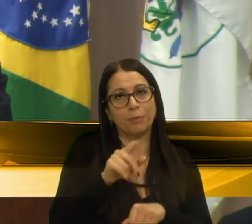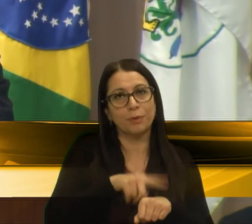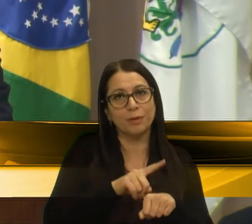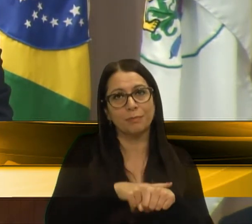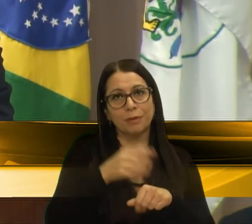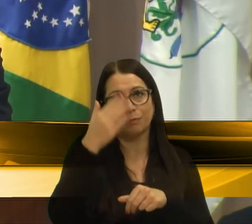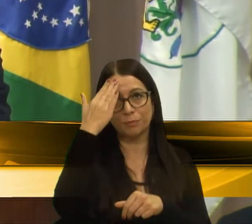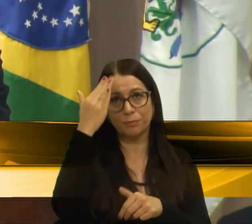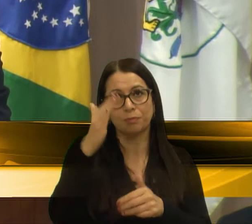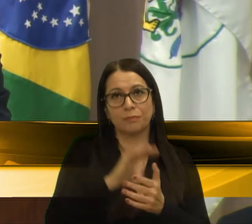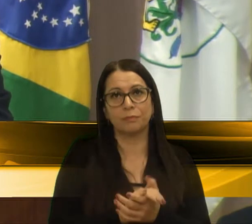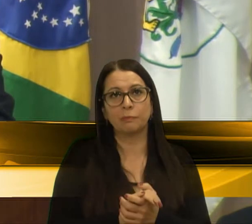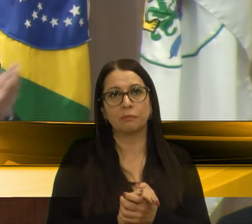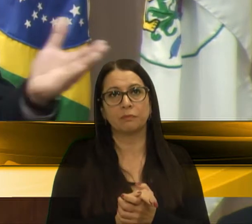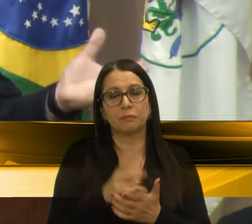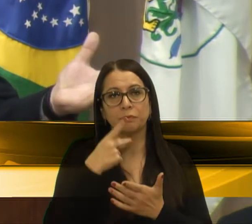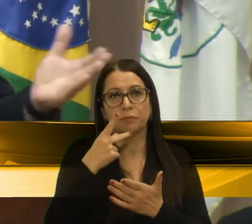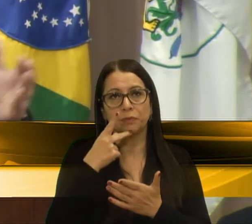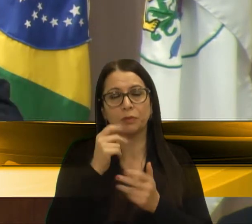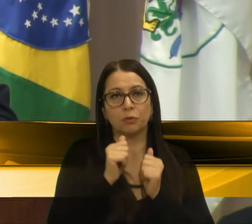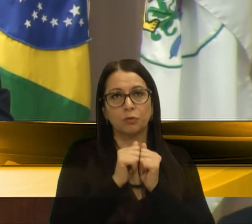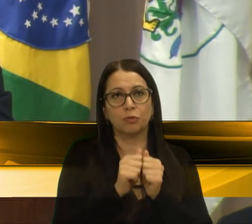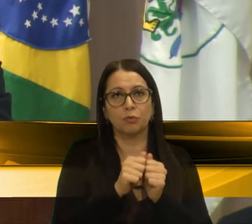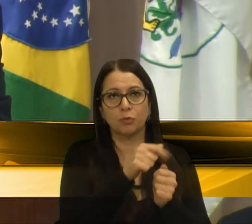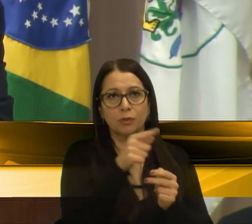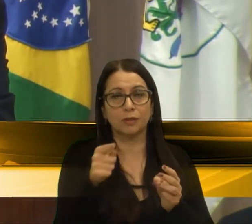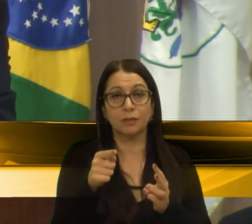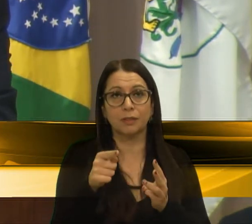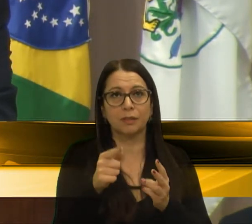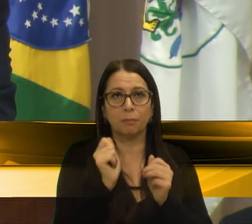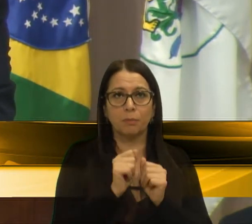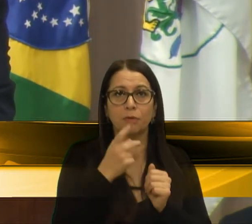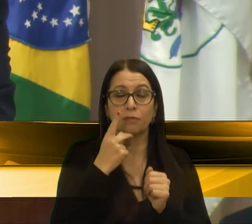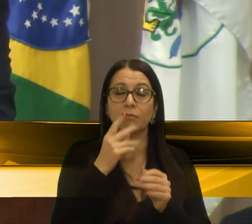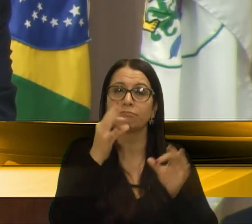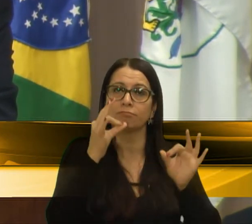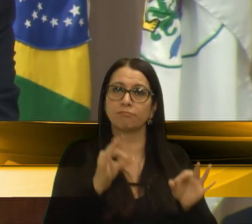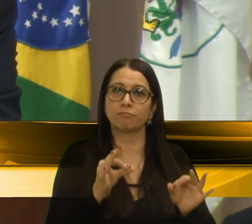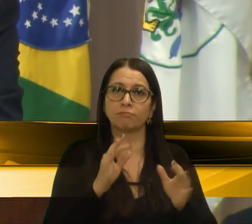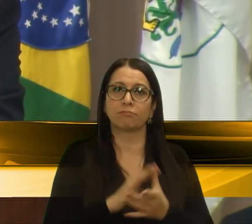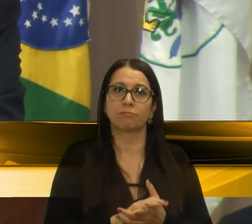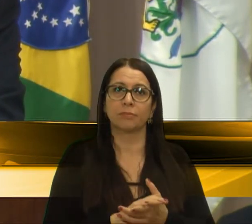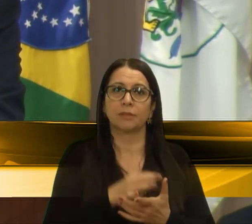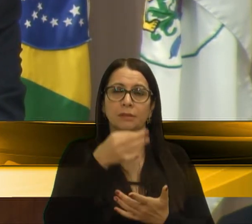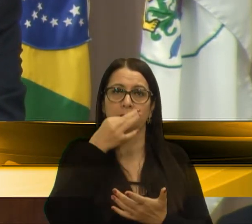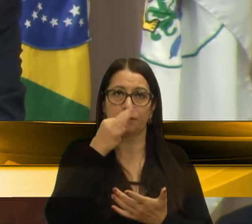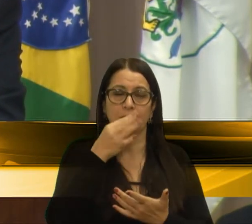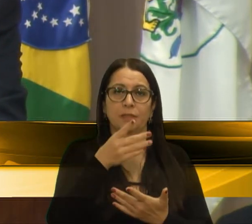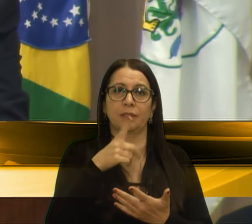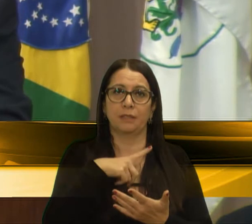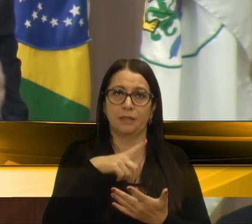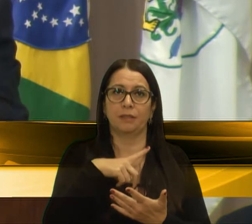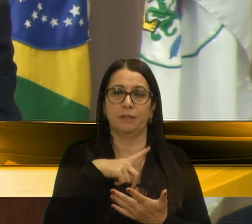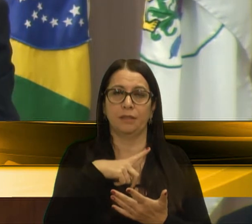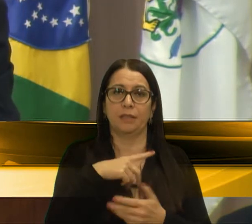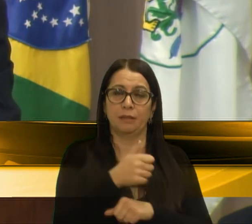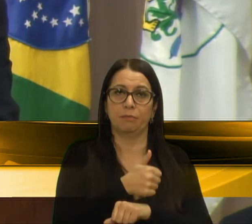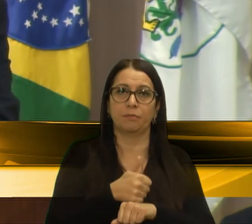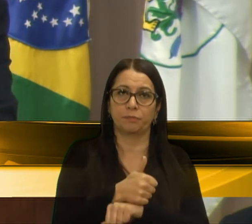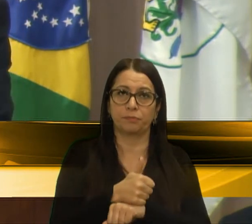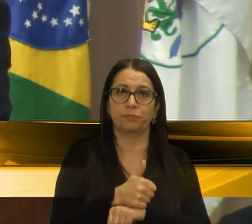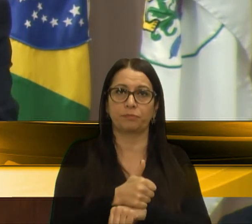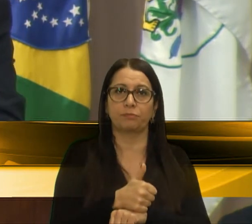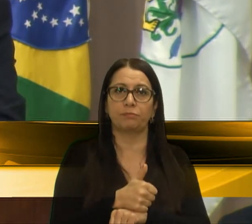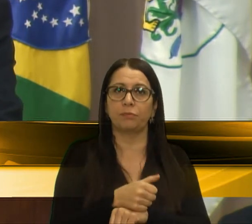fazer esse agradecimento e dizer que, através deles, a gente pode dizer com certeza que Caxias do Sul tem profissionais